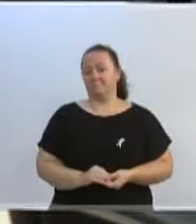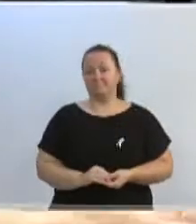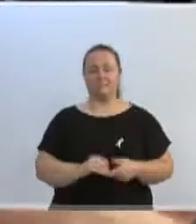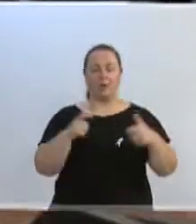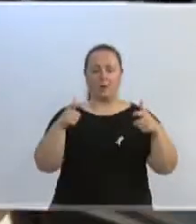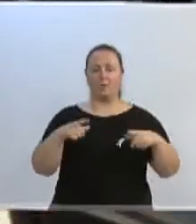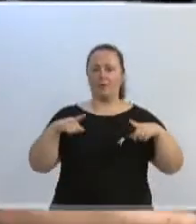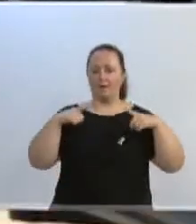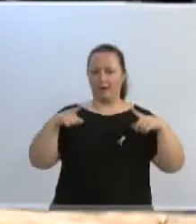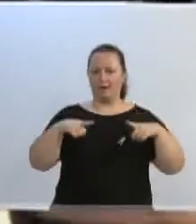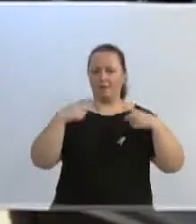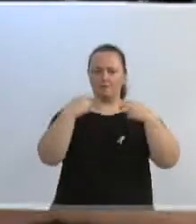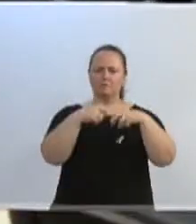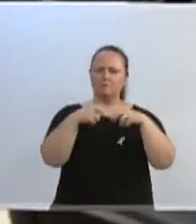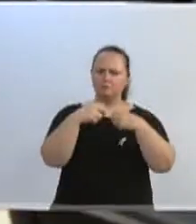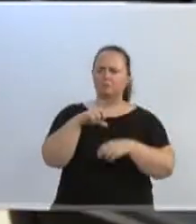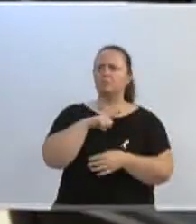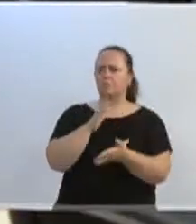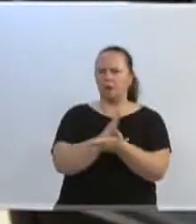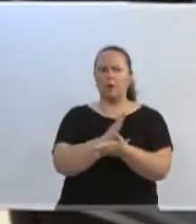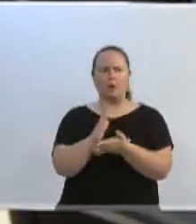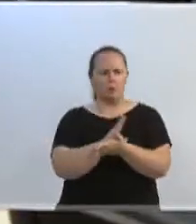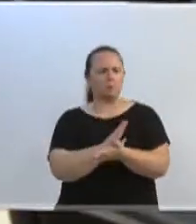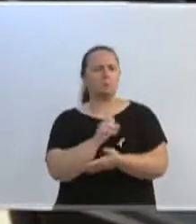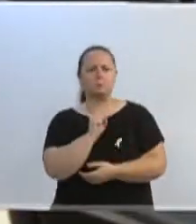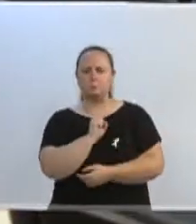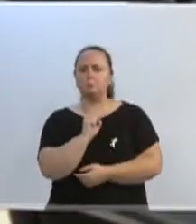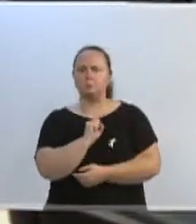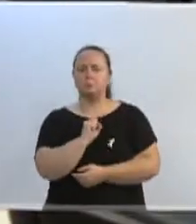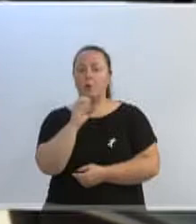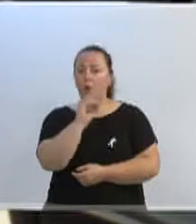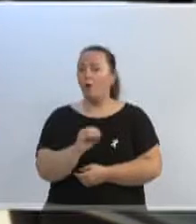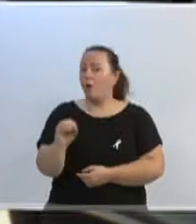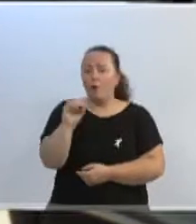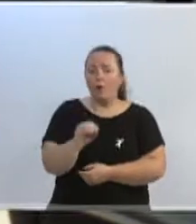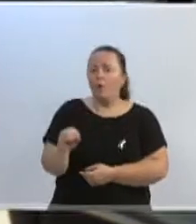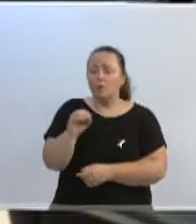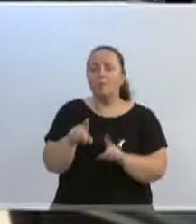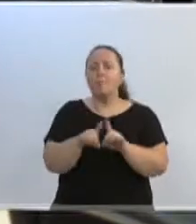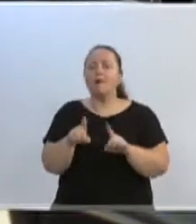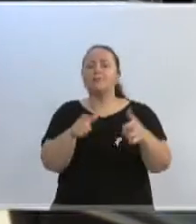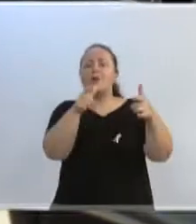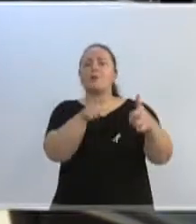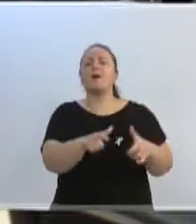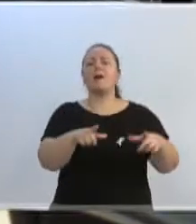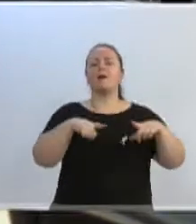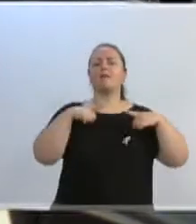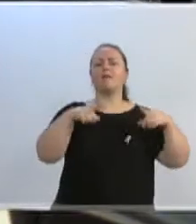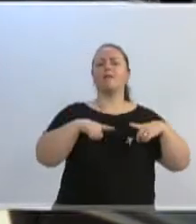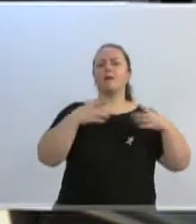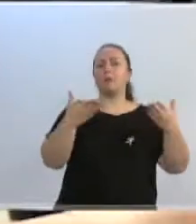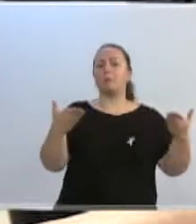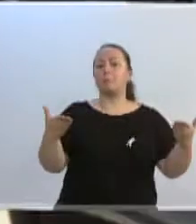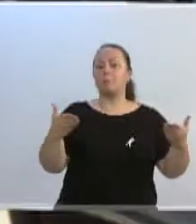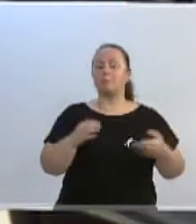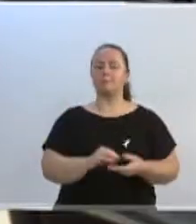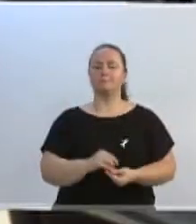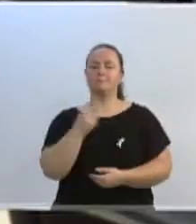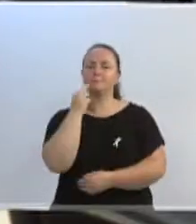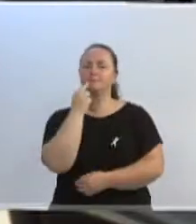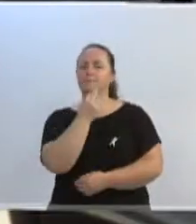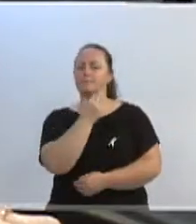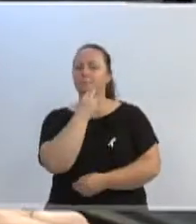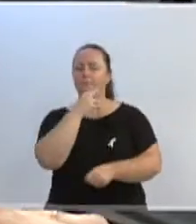O transporte, existem alguns aqui em Blumenau que estão ótimos, mas e o lazer em si? Restaurante não